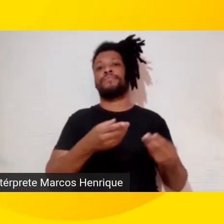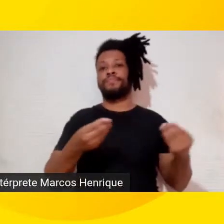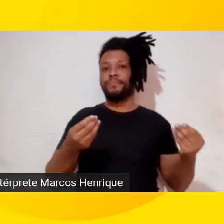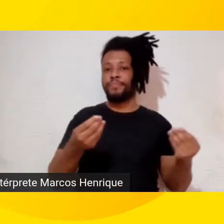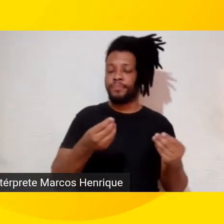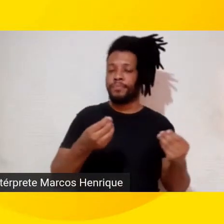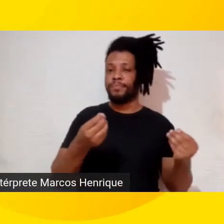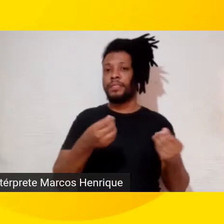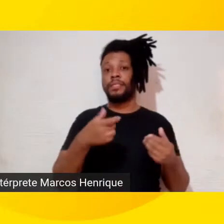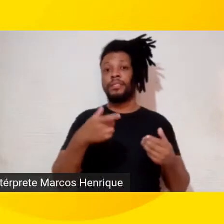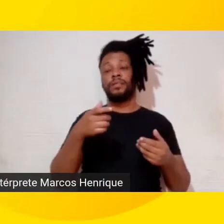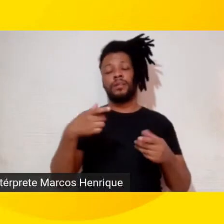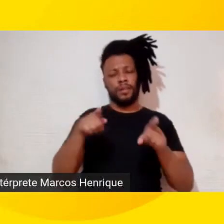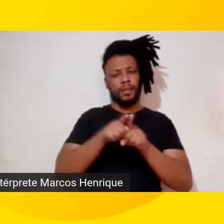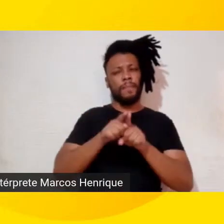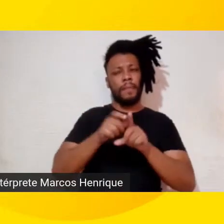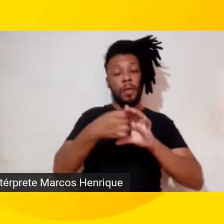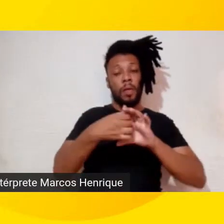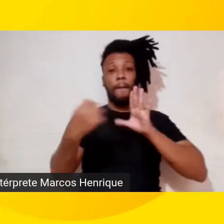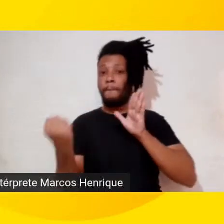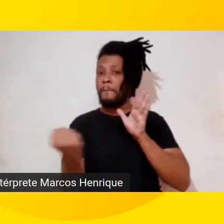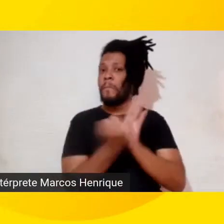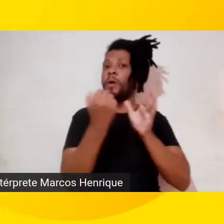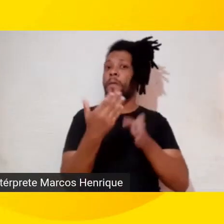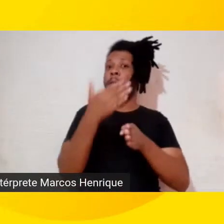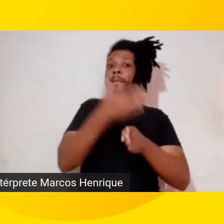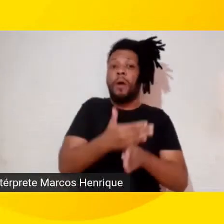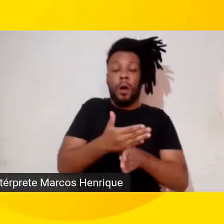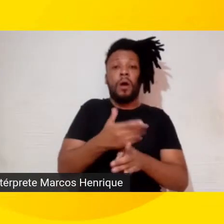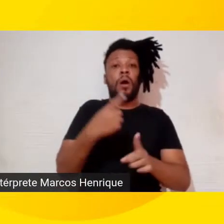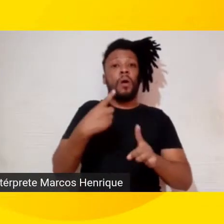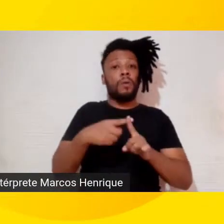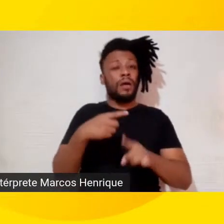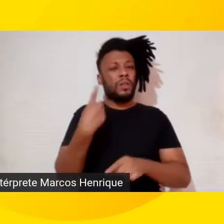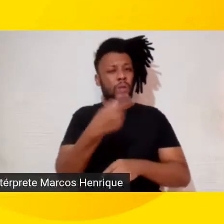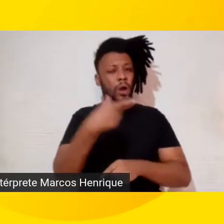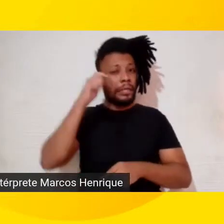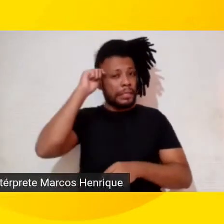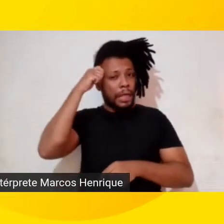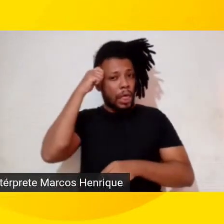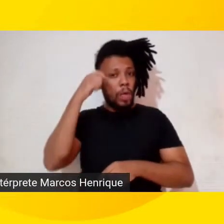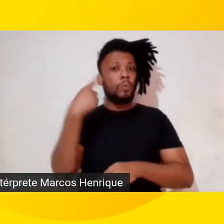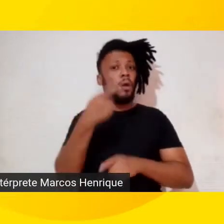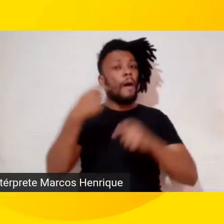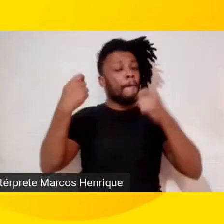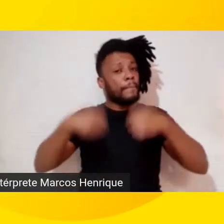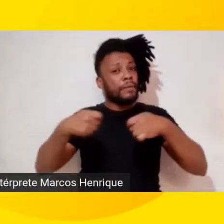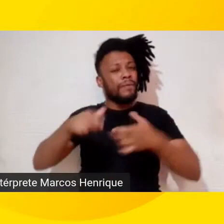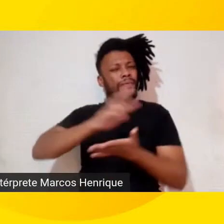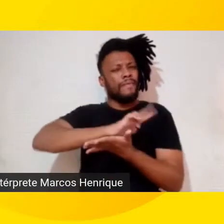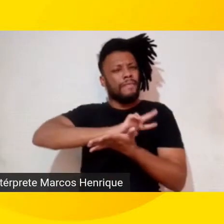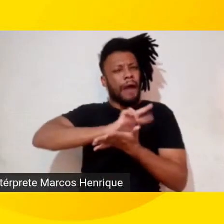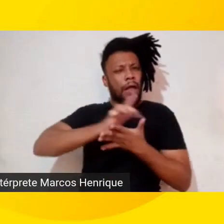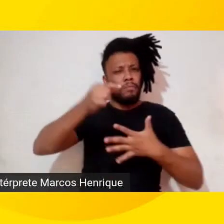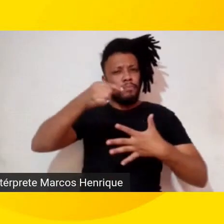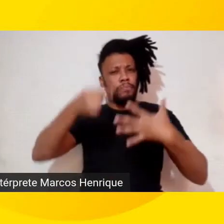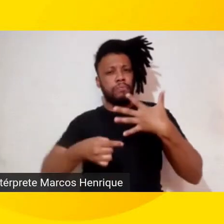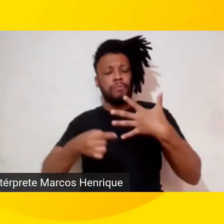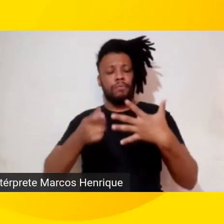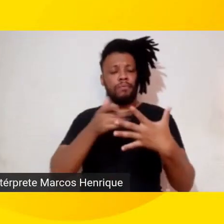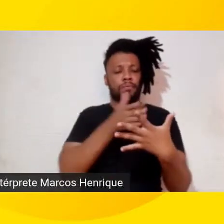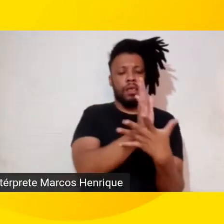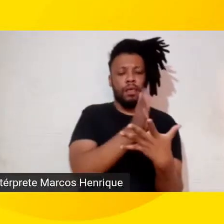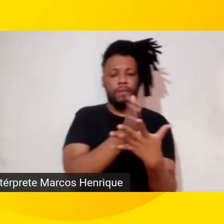isso tem um peso, porque nós negros precisamos de vários pendores para